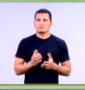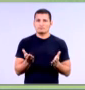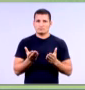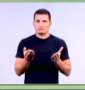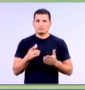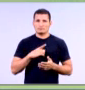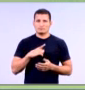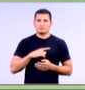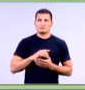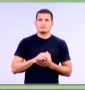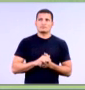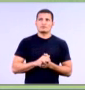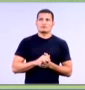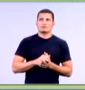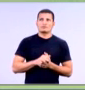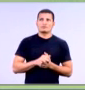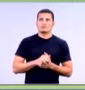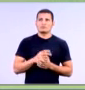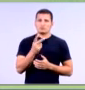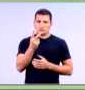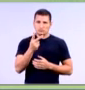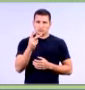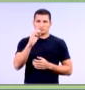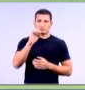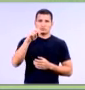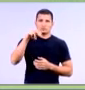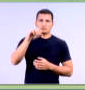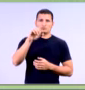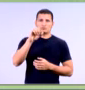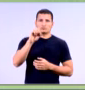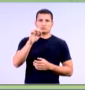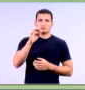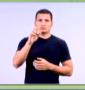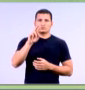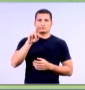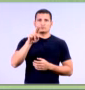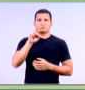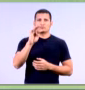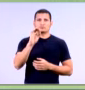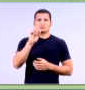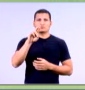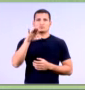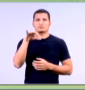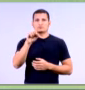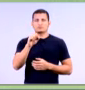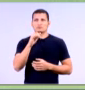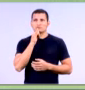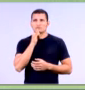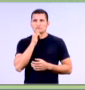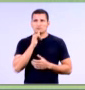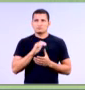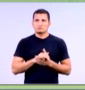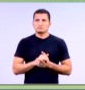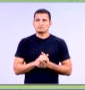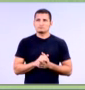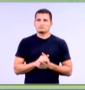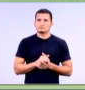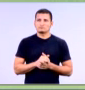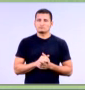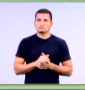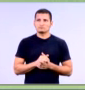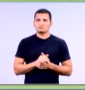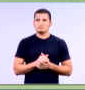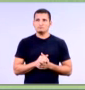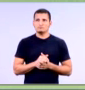construtor, tenho meus 2 construtores como exemplo. Aqui que a gente vai deixar bem mais claro, a gente vai botar aqui para funcionar o nosso